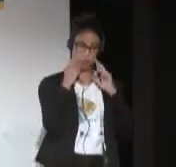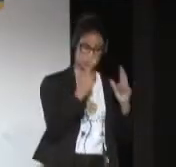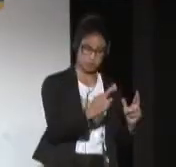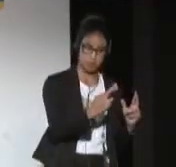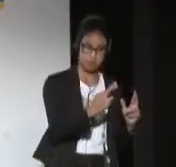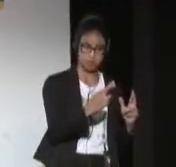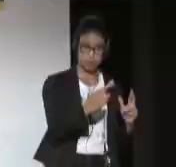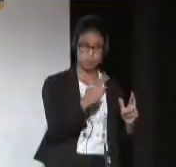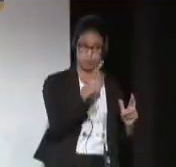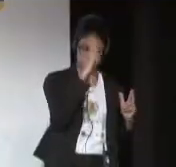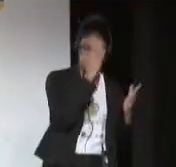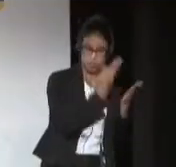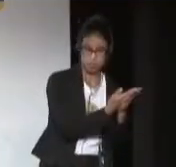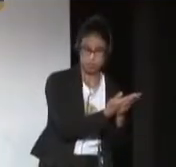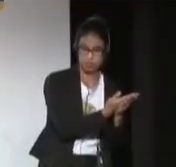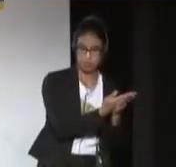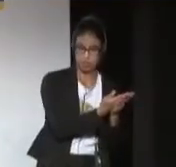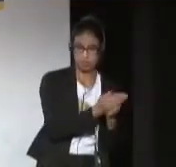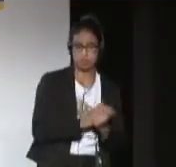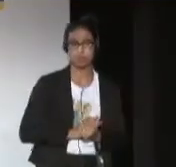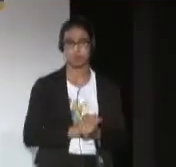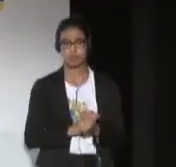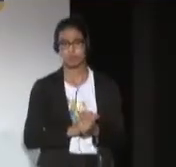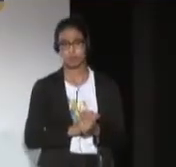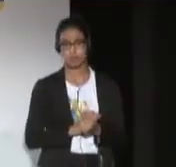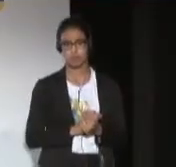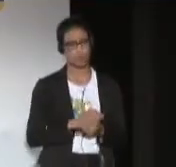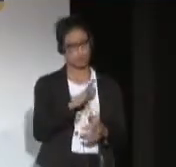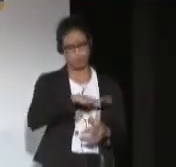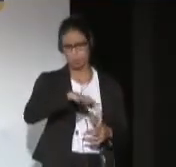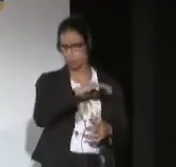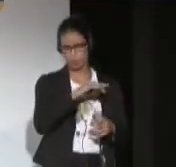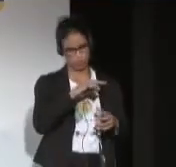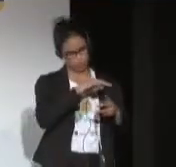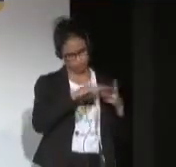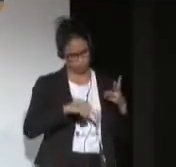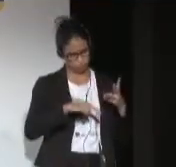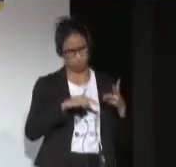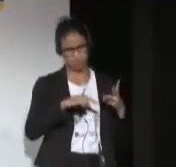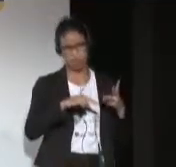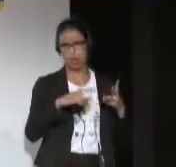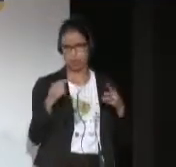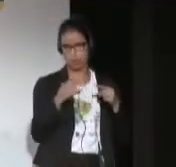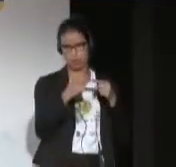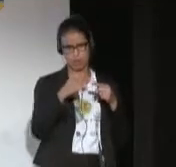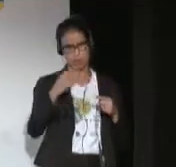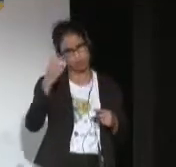e na confiança. Obviamente, isso tudo é inteligência, porque quando você